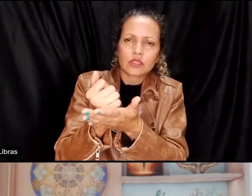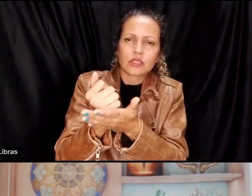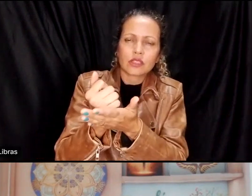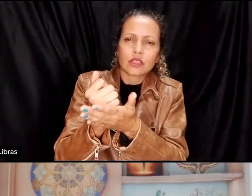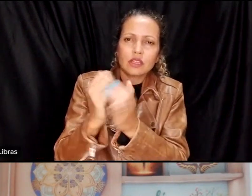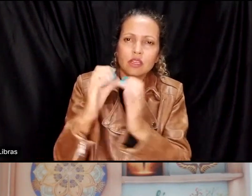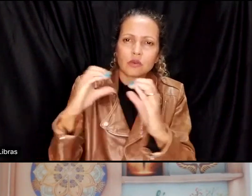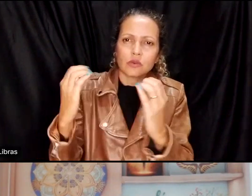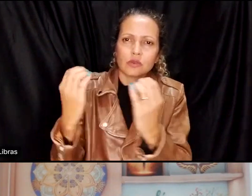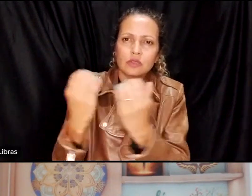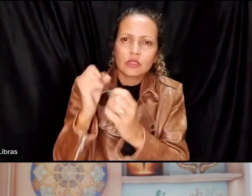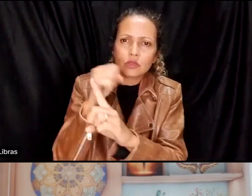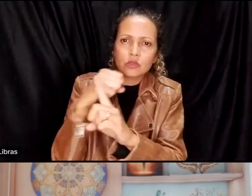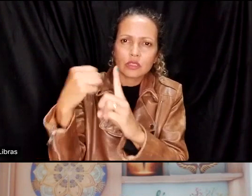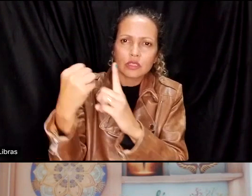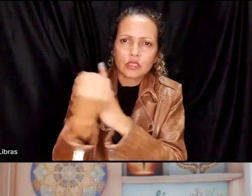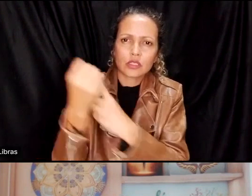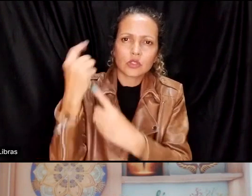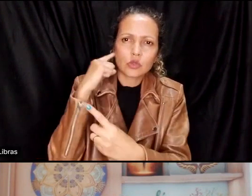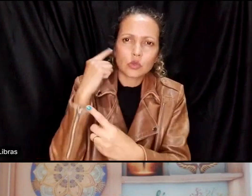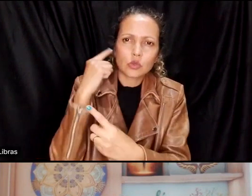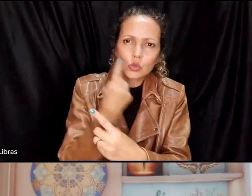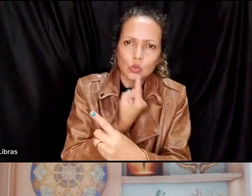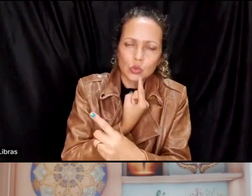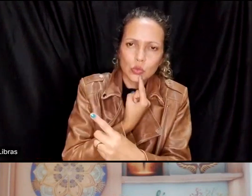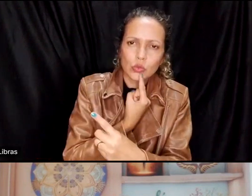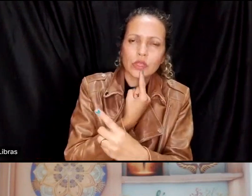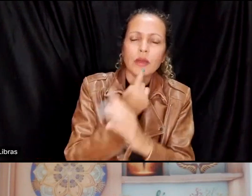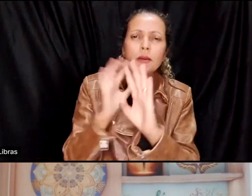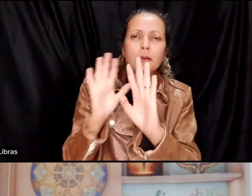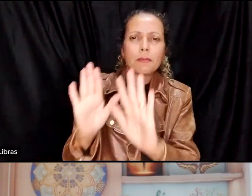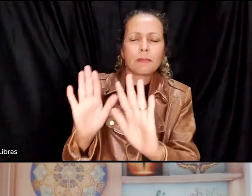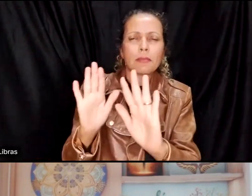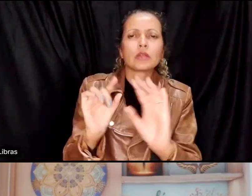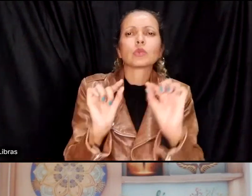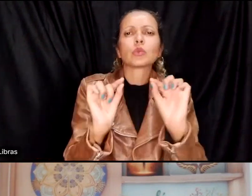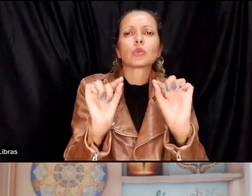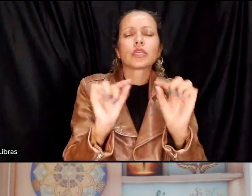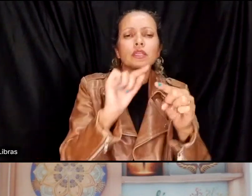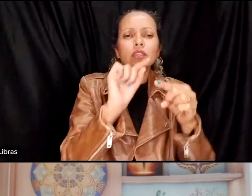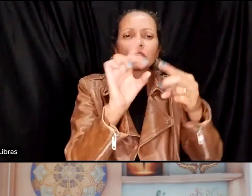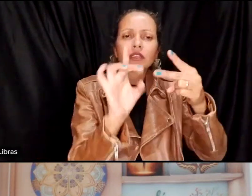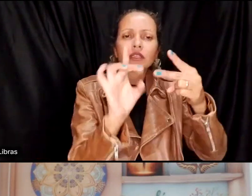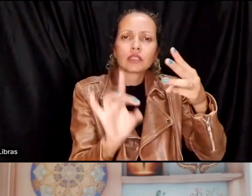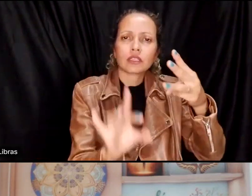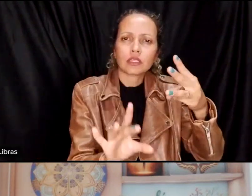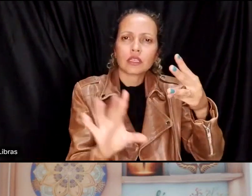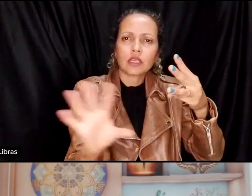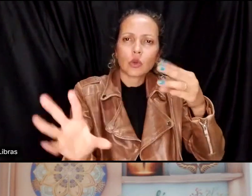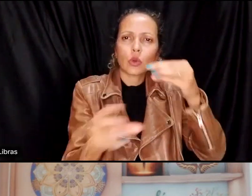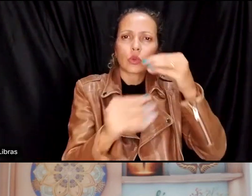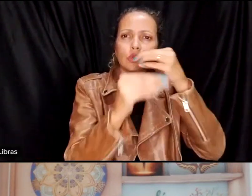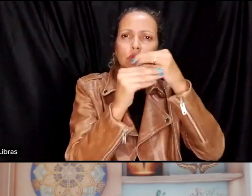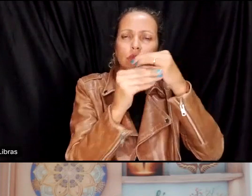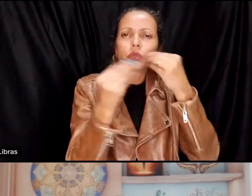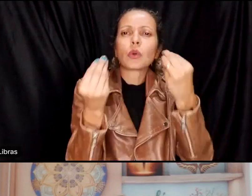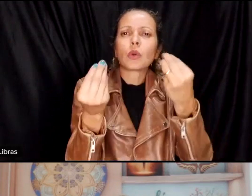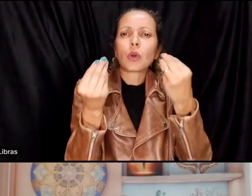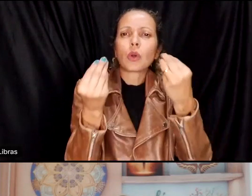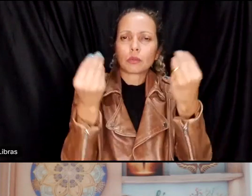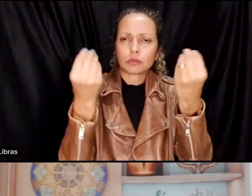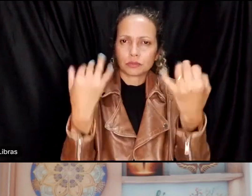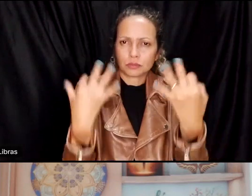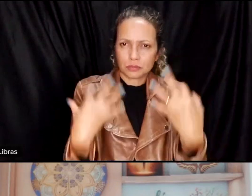exatamente cada um deles identifica e contribui para isso? Assim, você poderia explicar